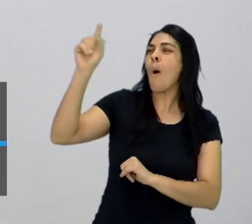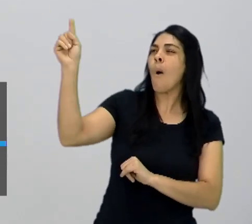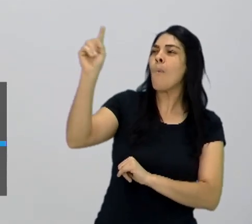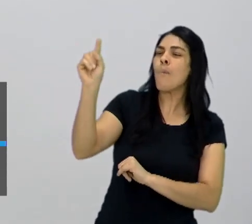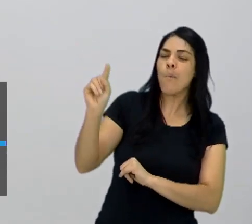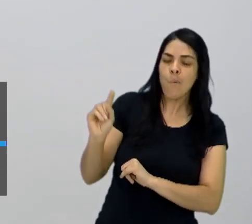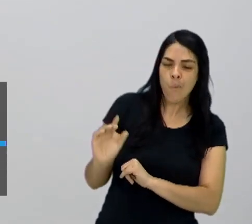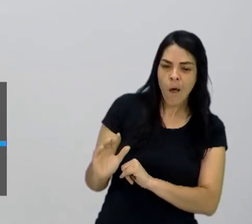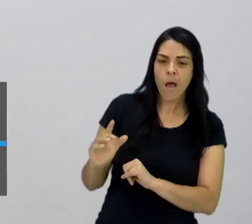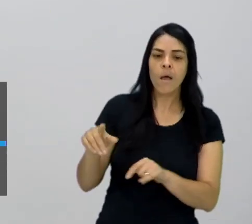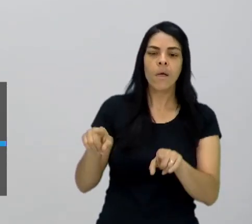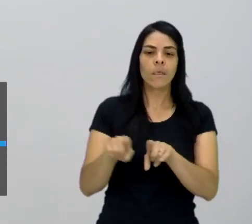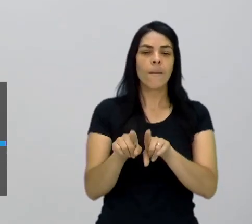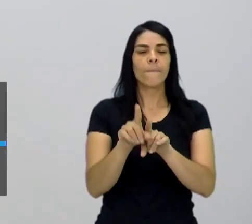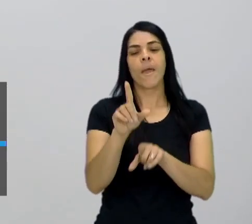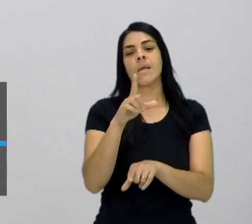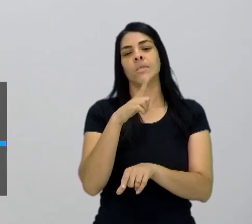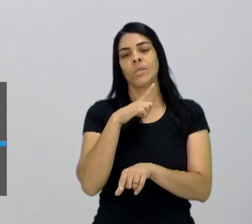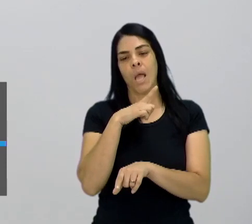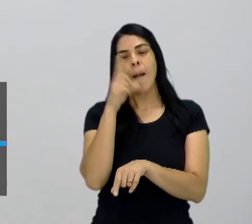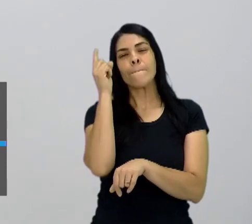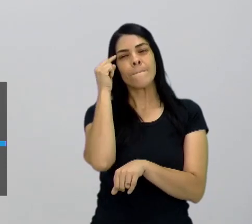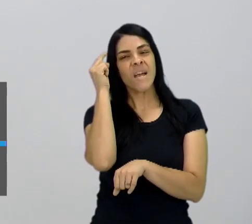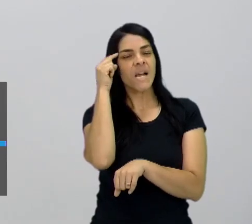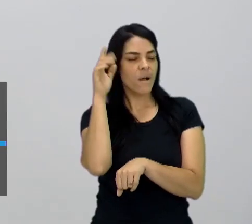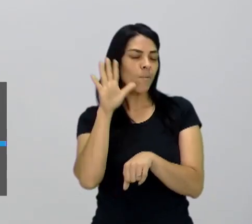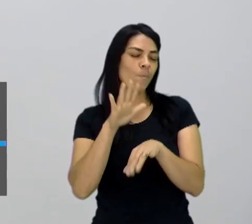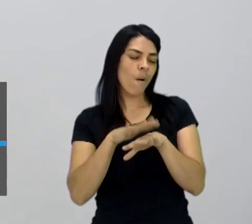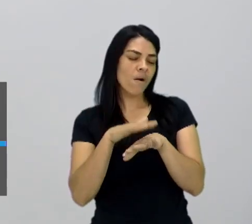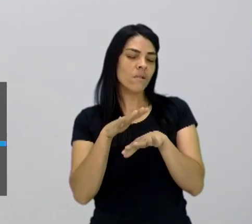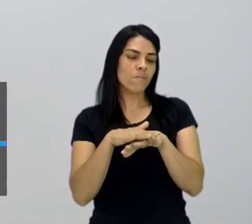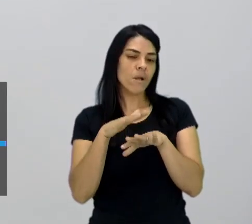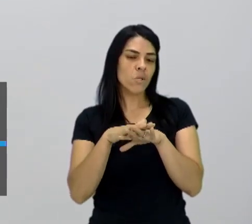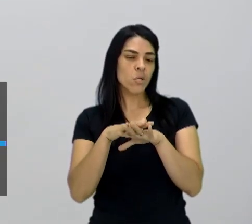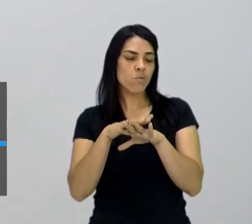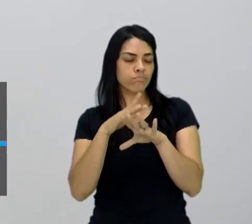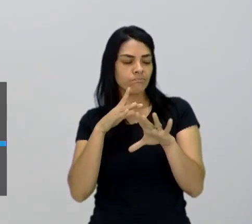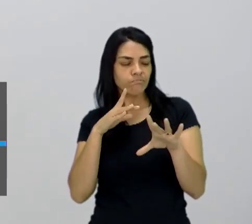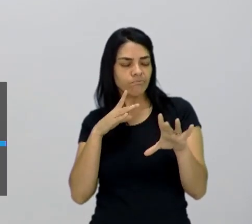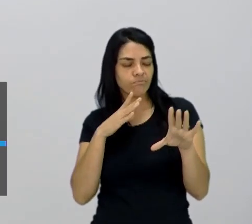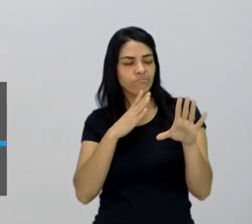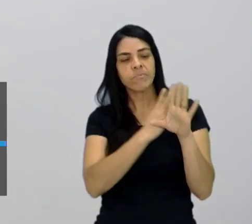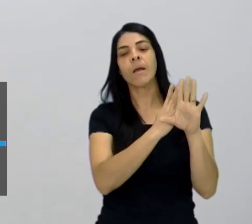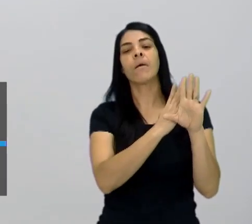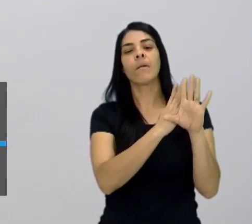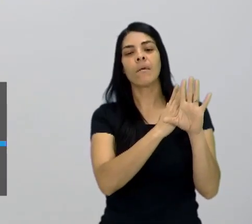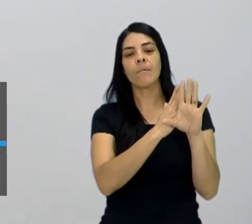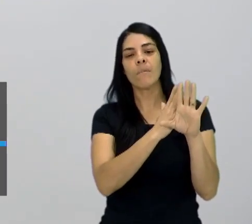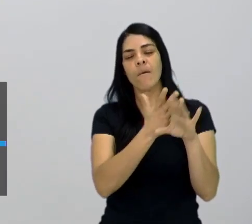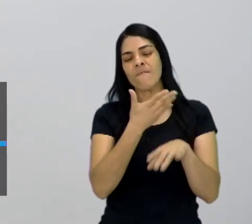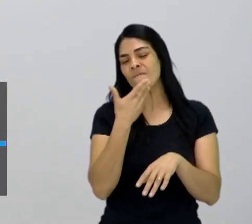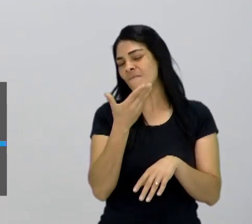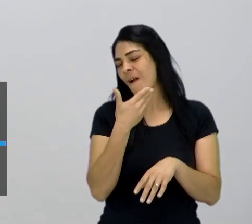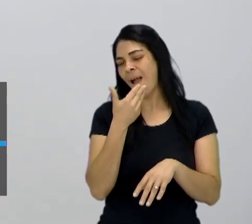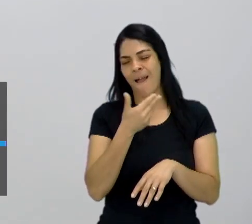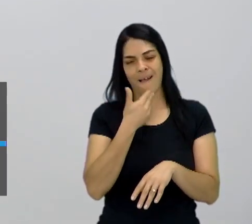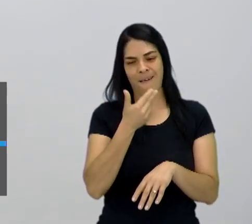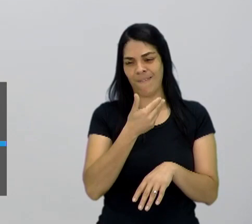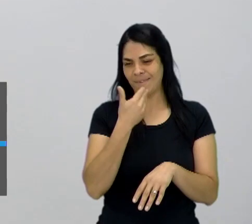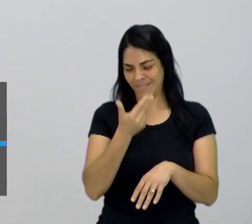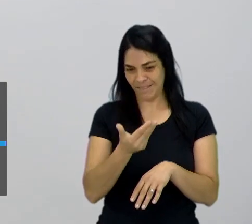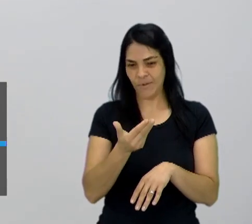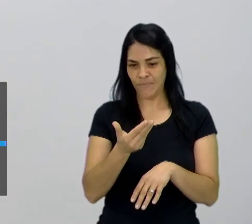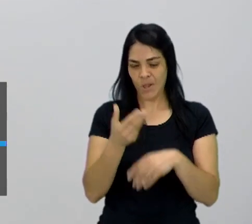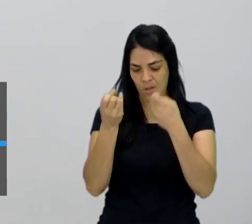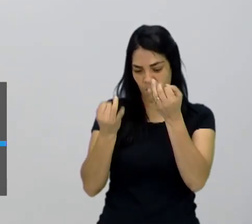também tinha alguns pensamentos matemáticos e ele descobriu facilmente, eu vou contar para vocês como foi que ele